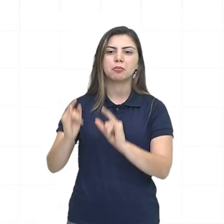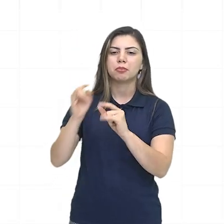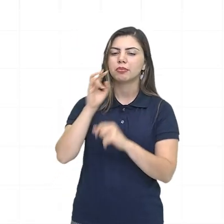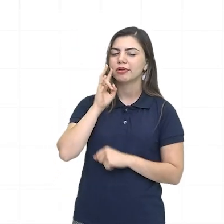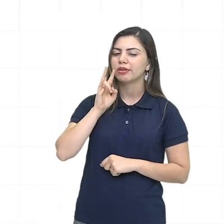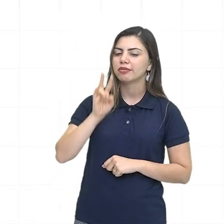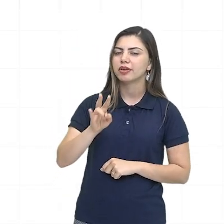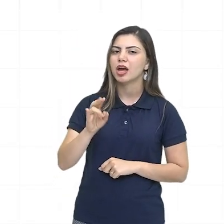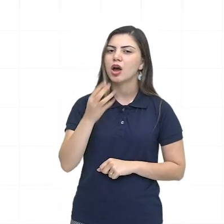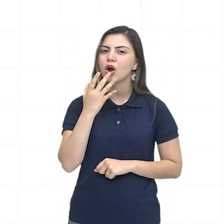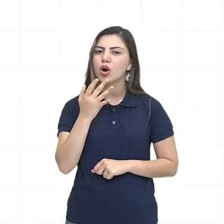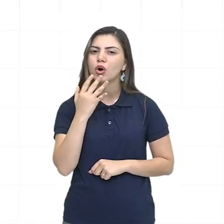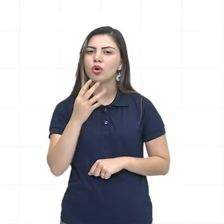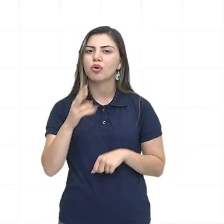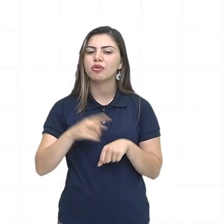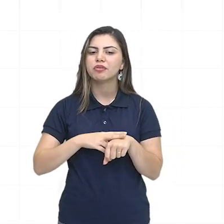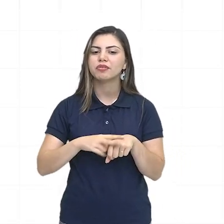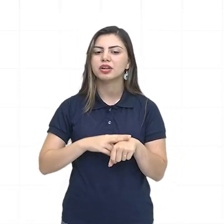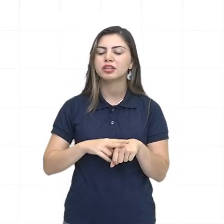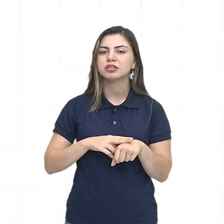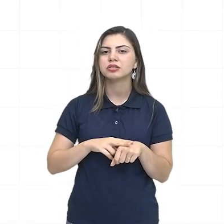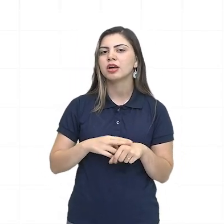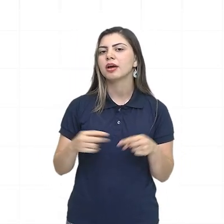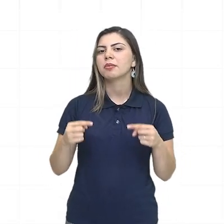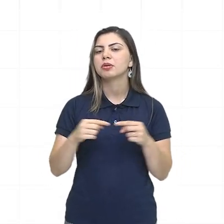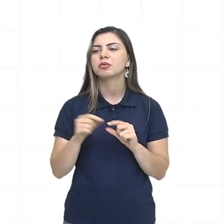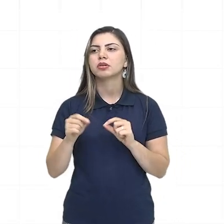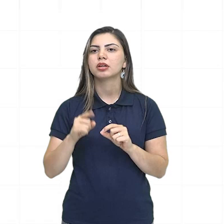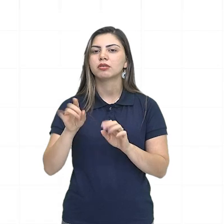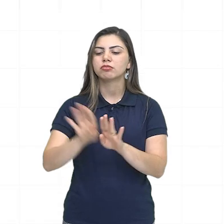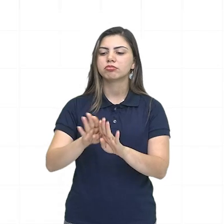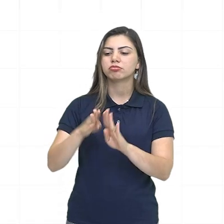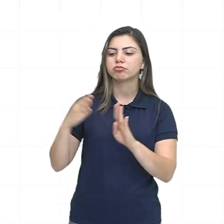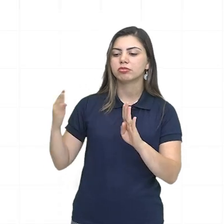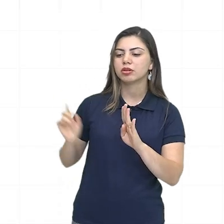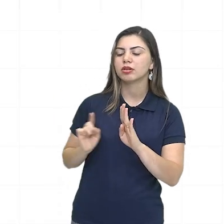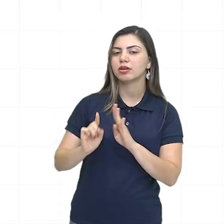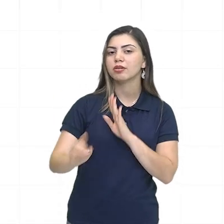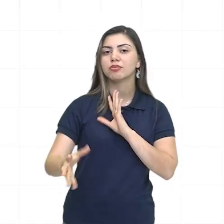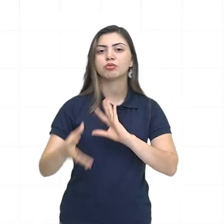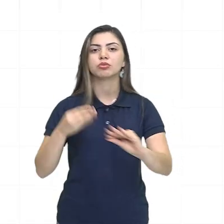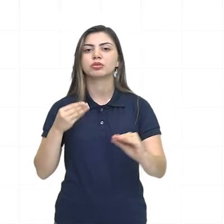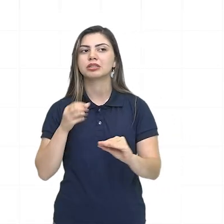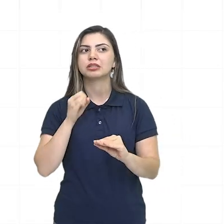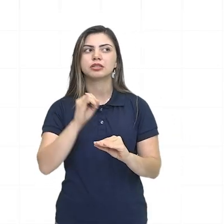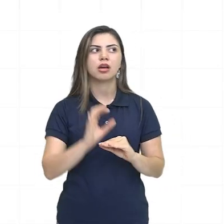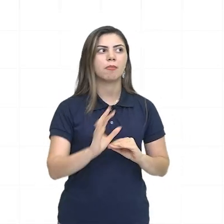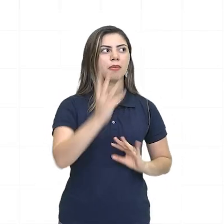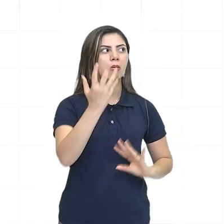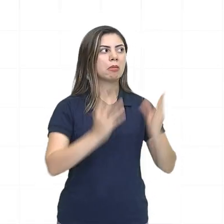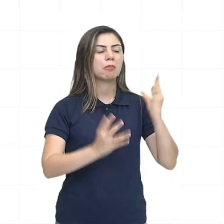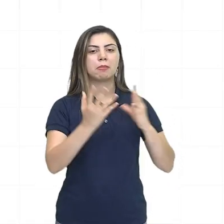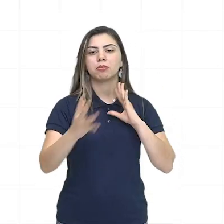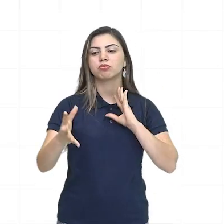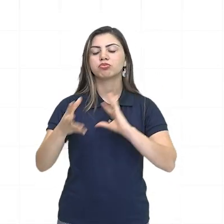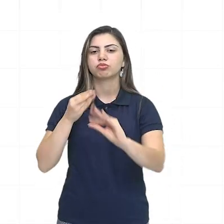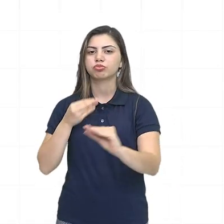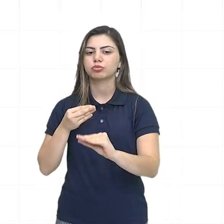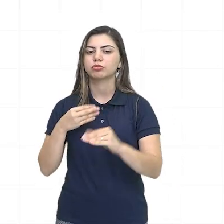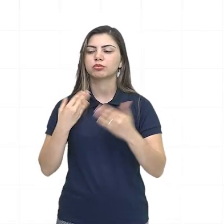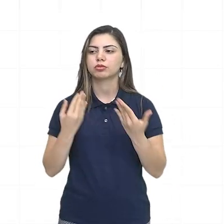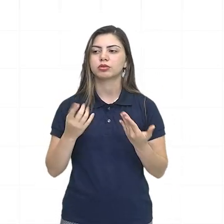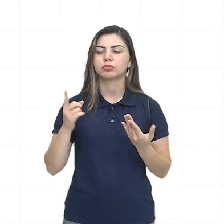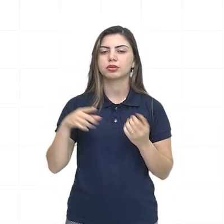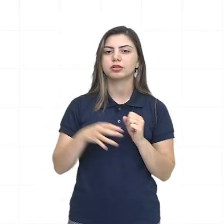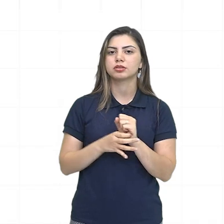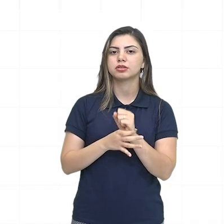essa plaquinha verde indicando a saída de incêndio ou saída de emergência. Ali nós sabemos que nós temos um acesso seguro